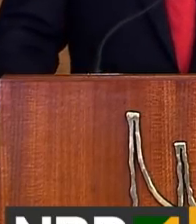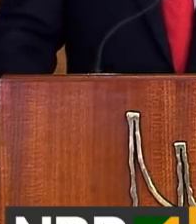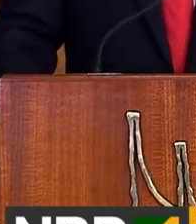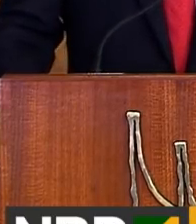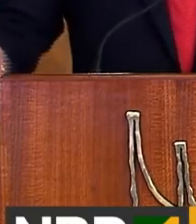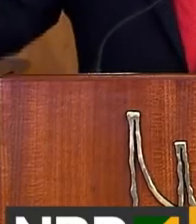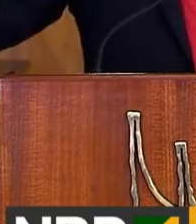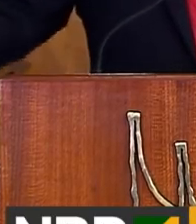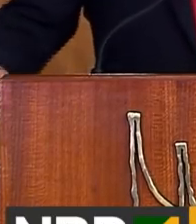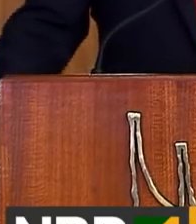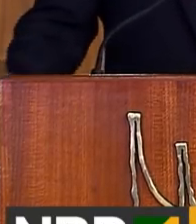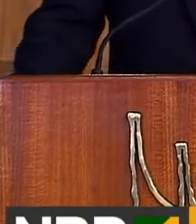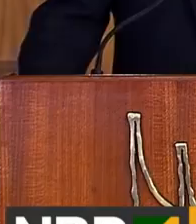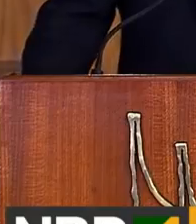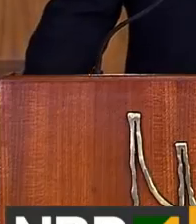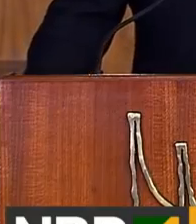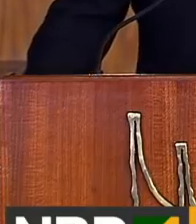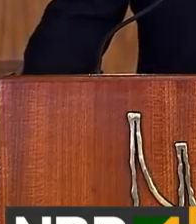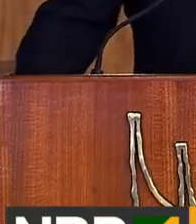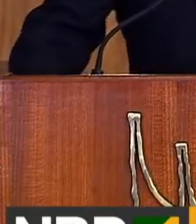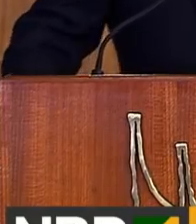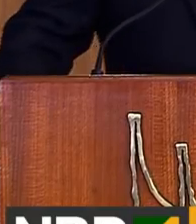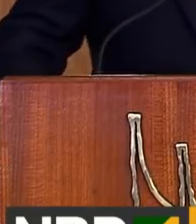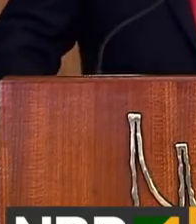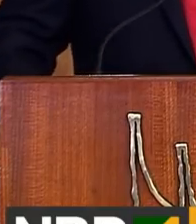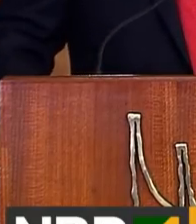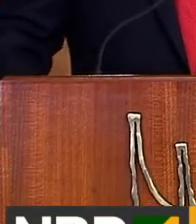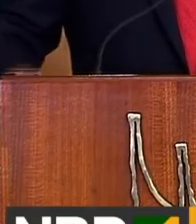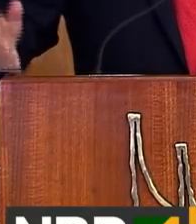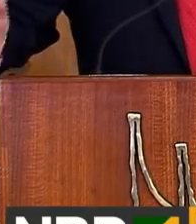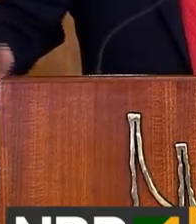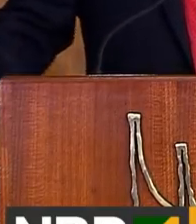Temer. Una vez más, nos ha recibido